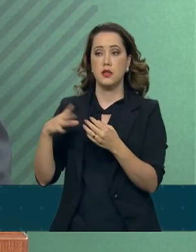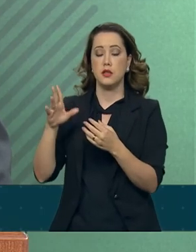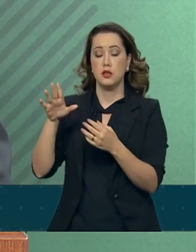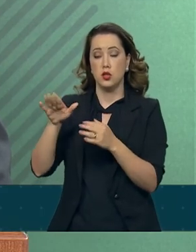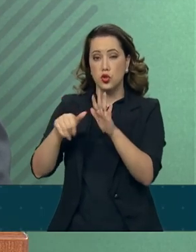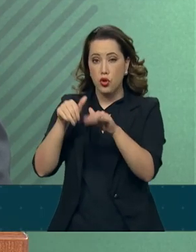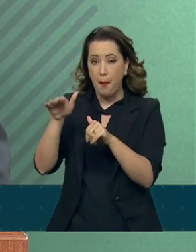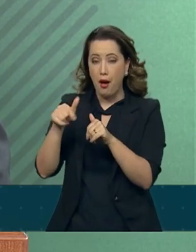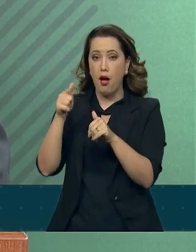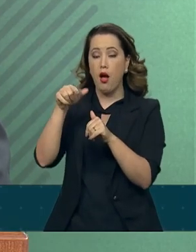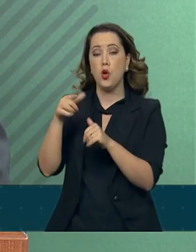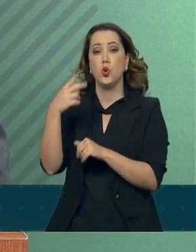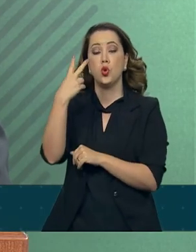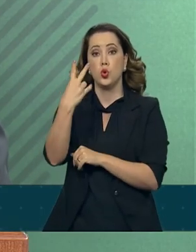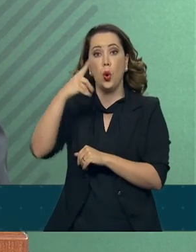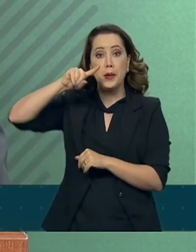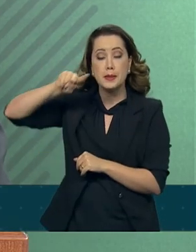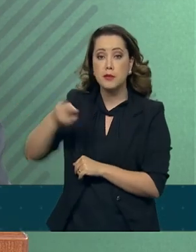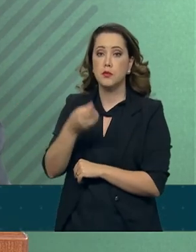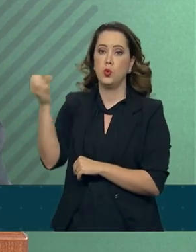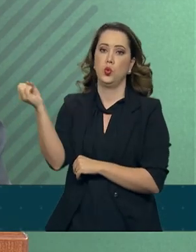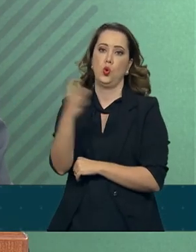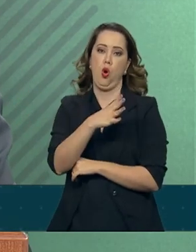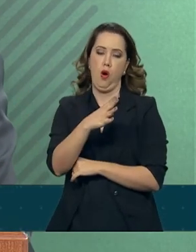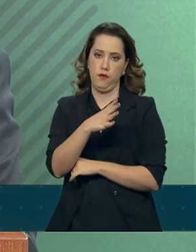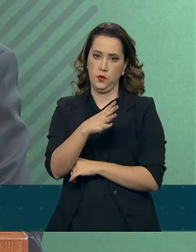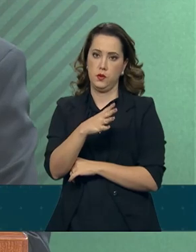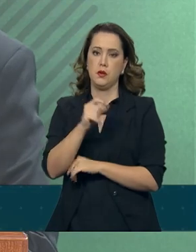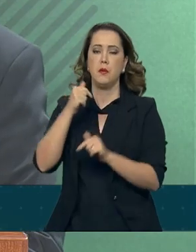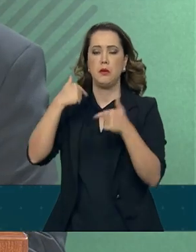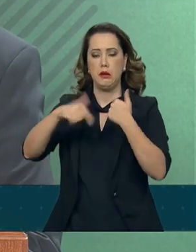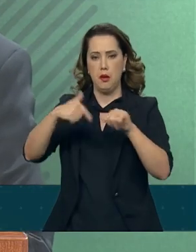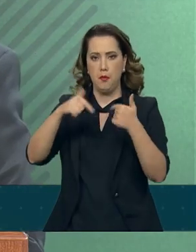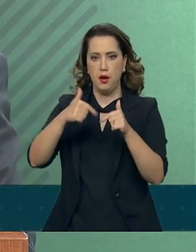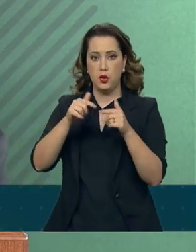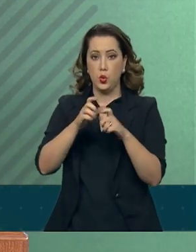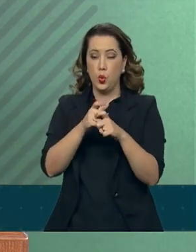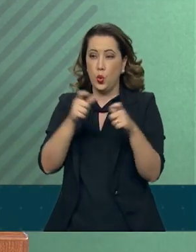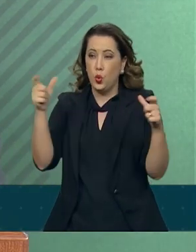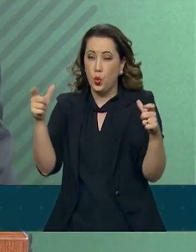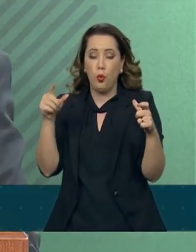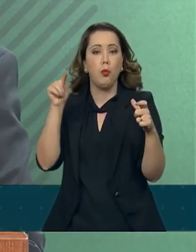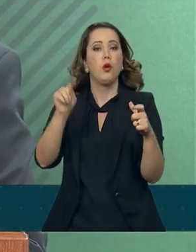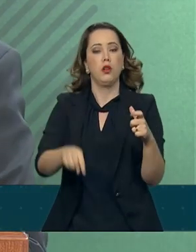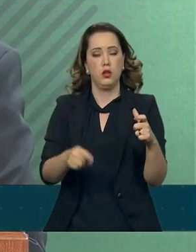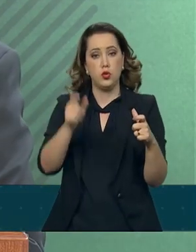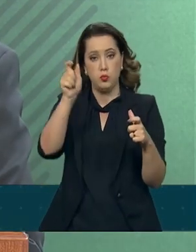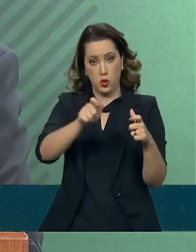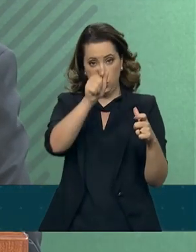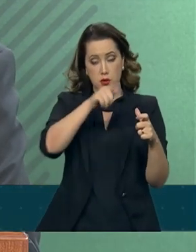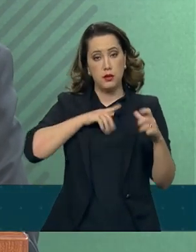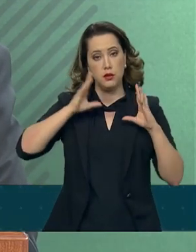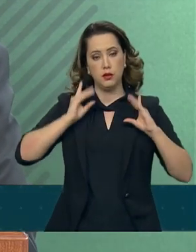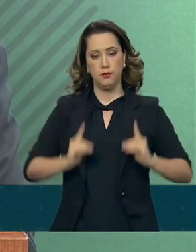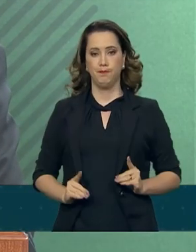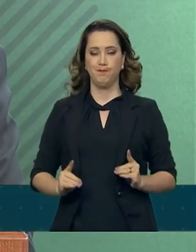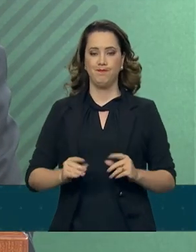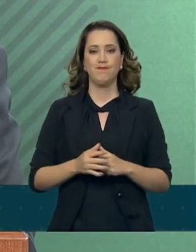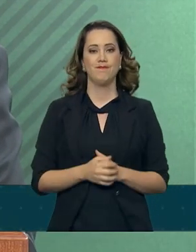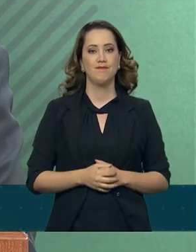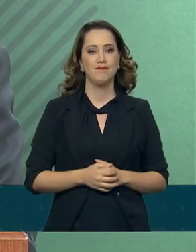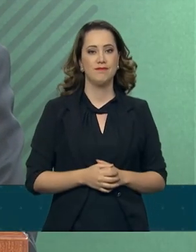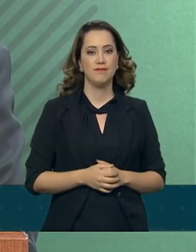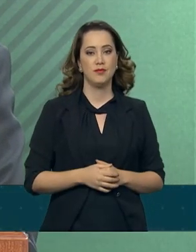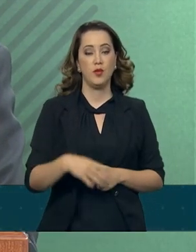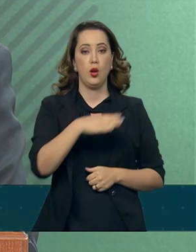mil novos empregados sendo a maior parte deles pessoas com deficiência o